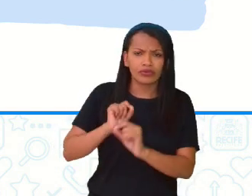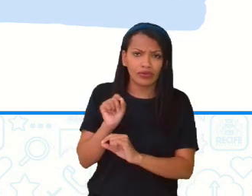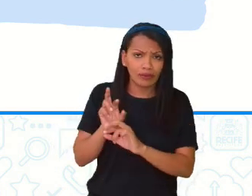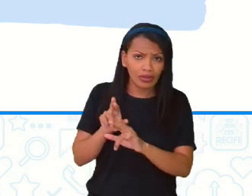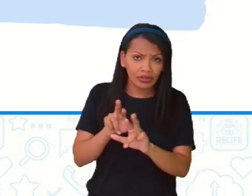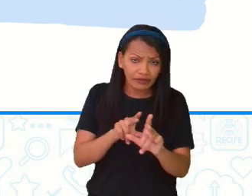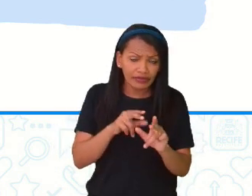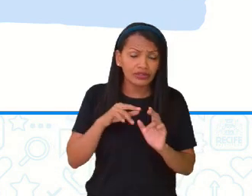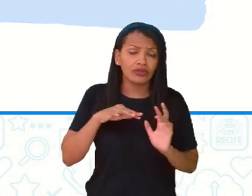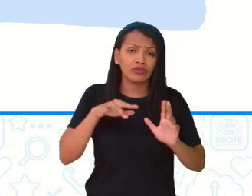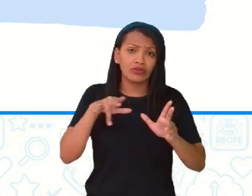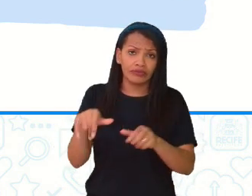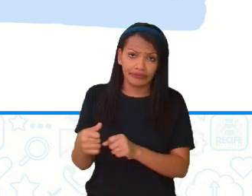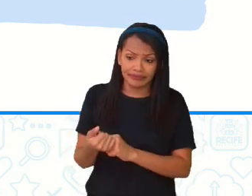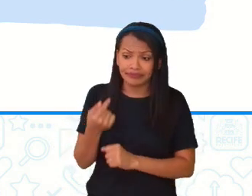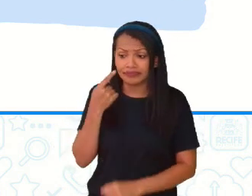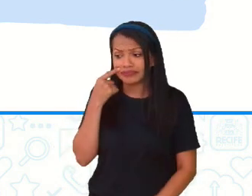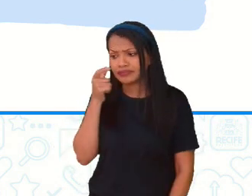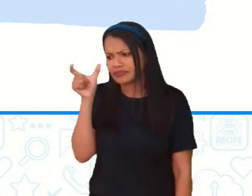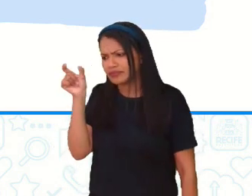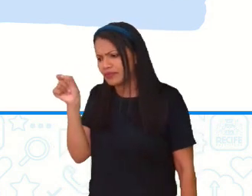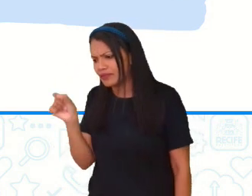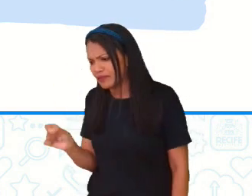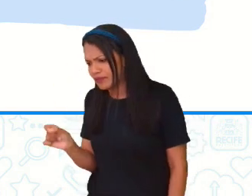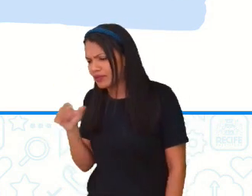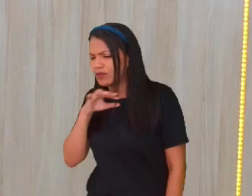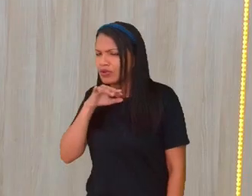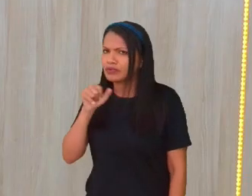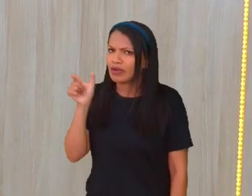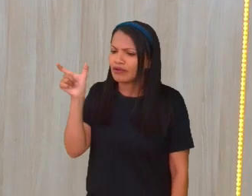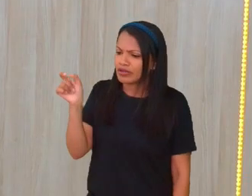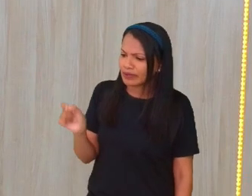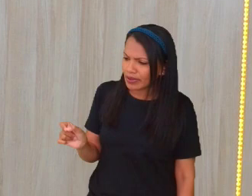desses animais, vertebrados e invertebrados.